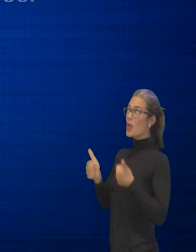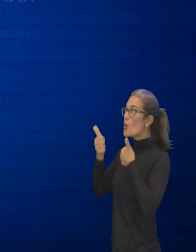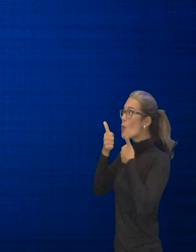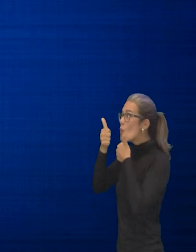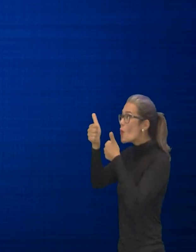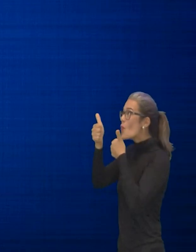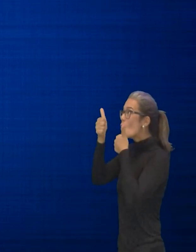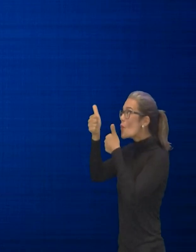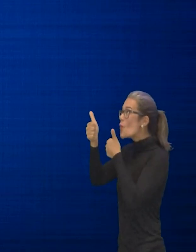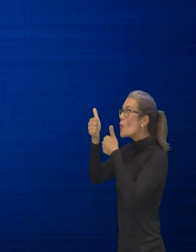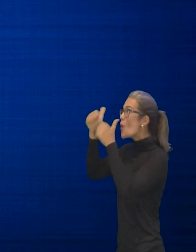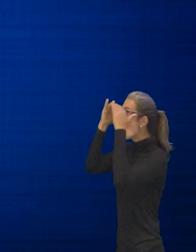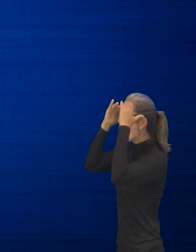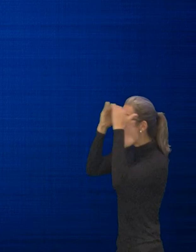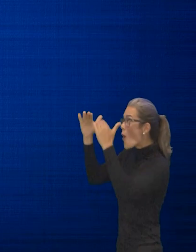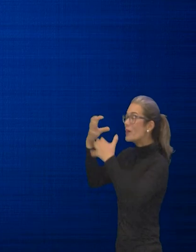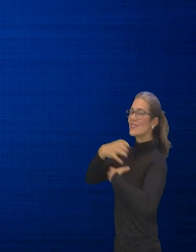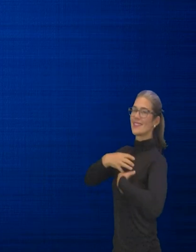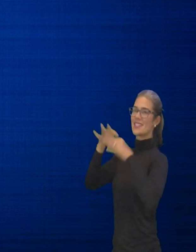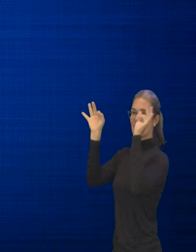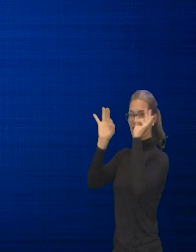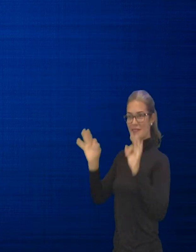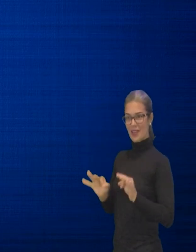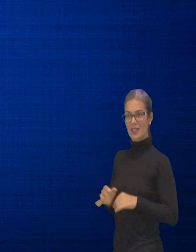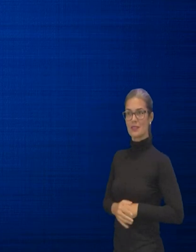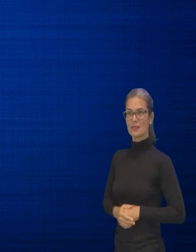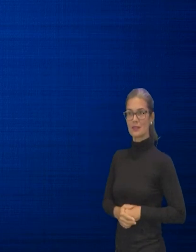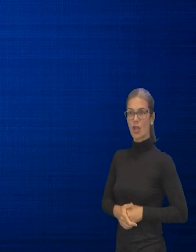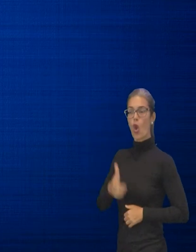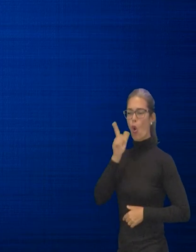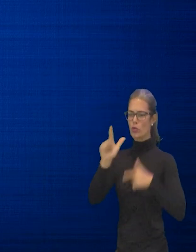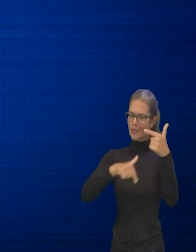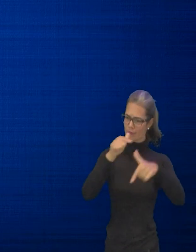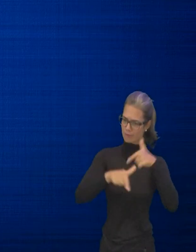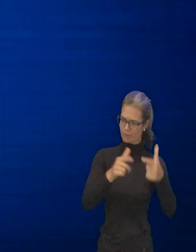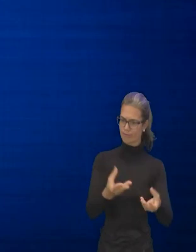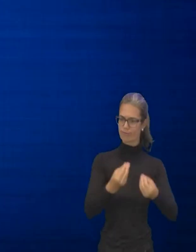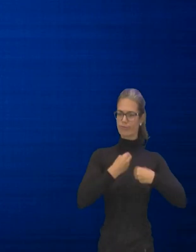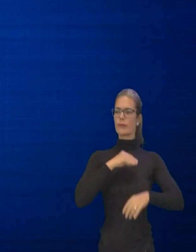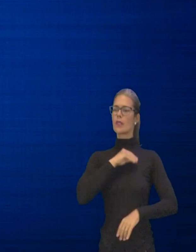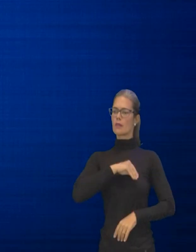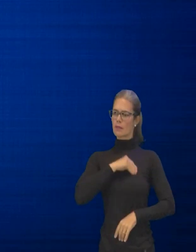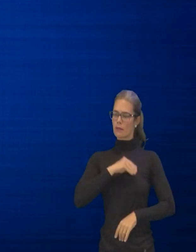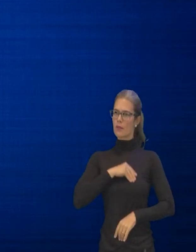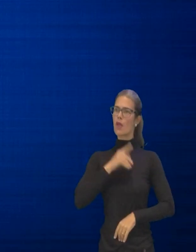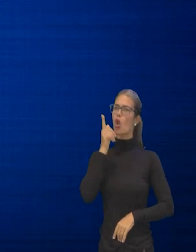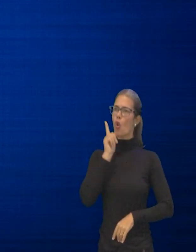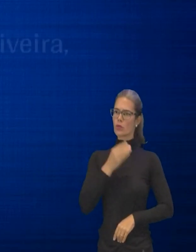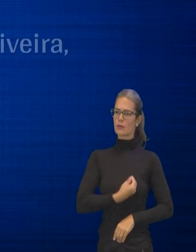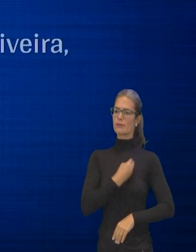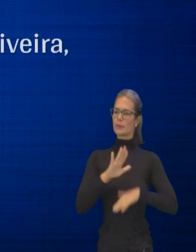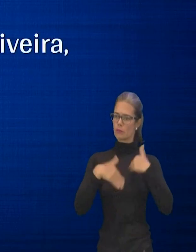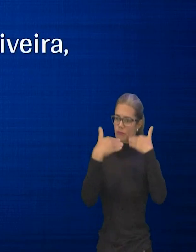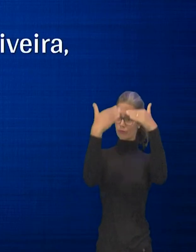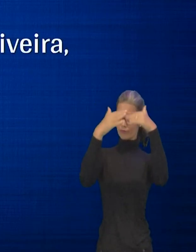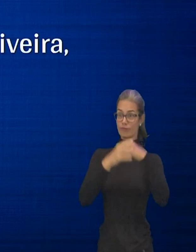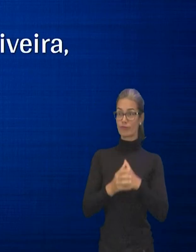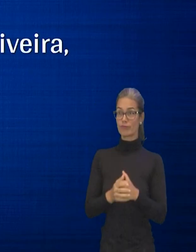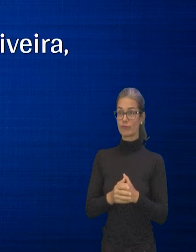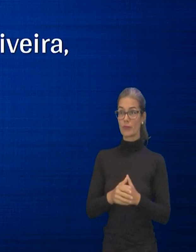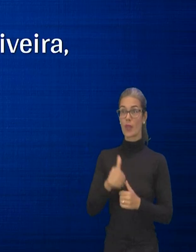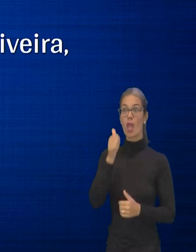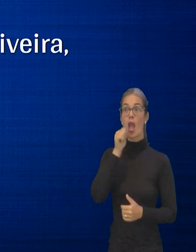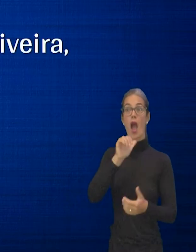caminhos. Você comerá do fruto do seu trabalho e será feliz e próspero. Sua mulher será como